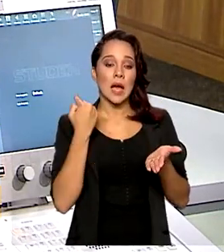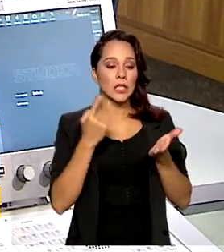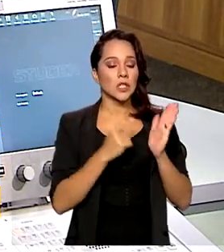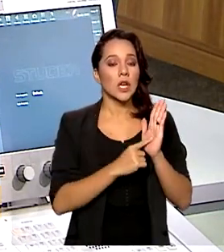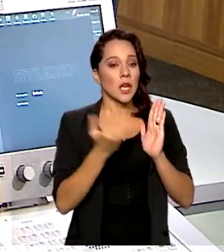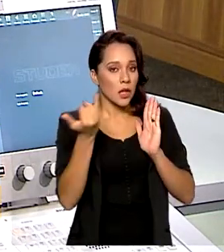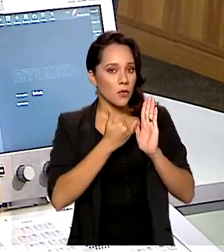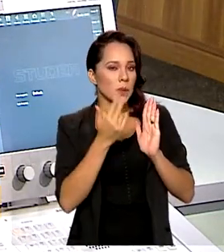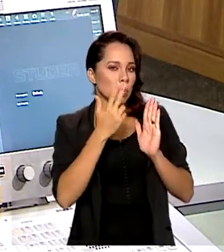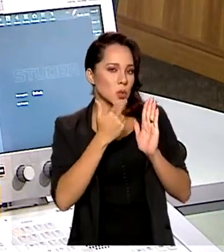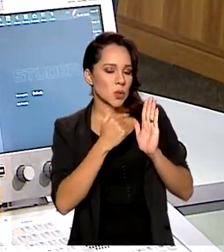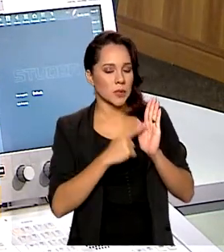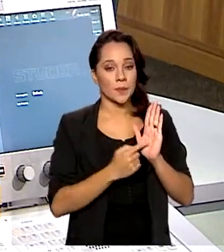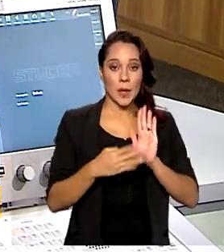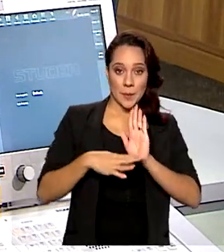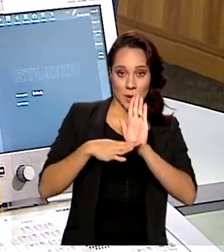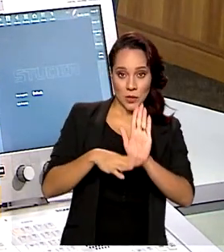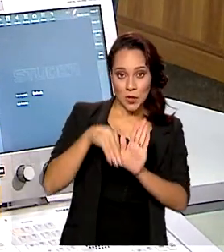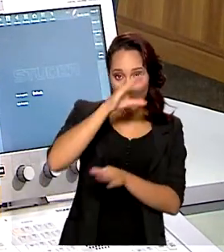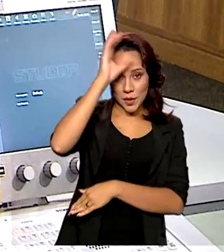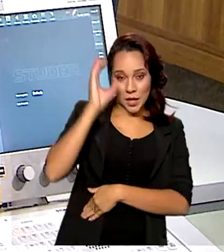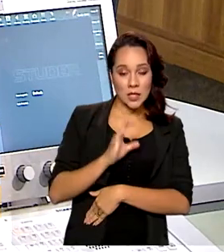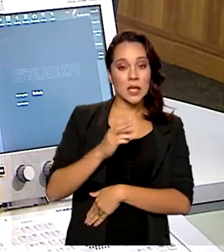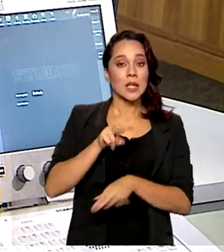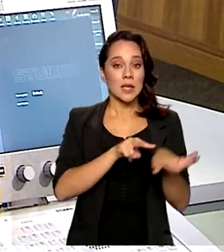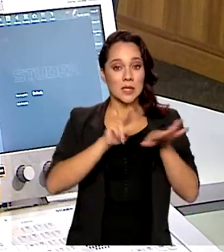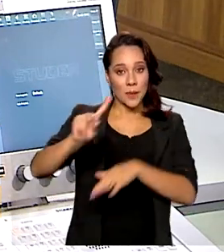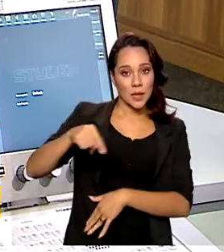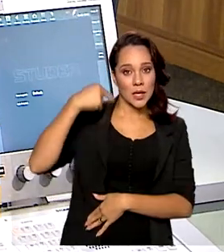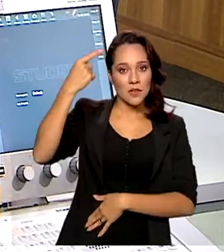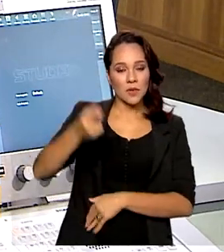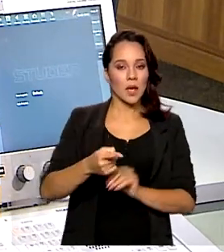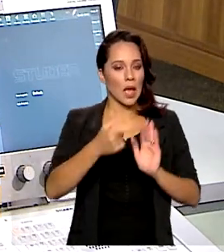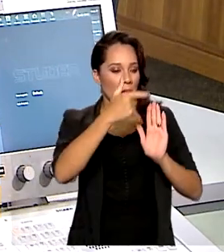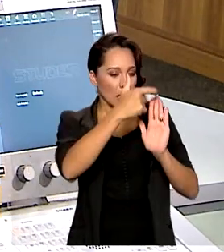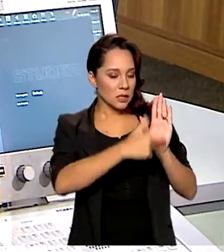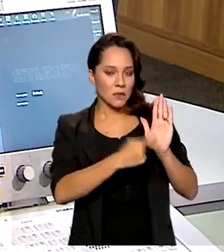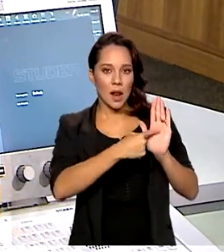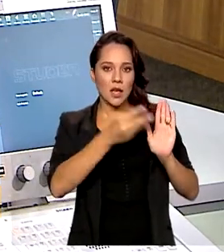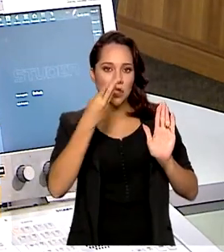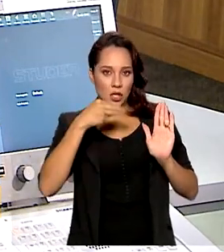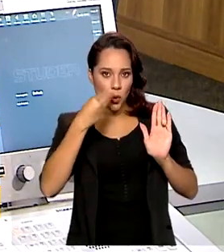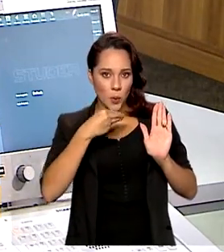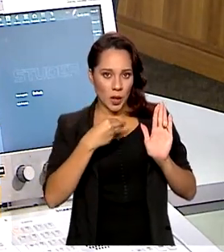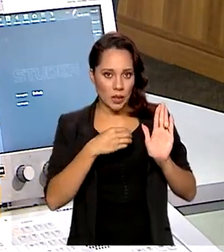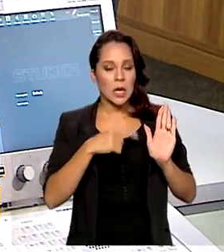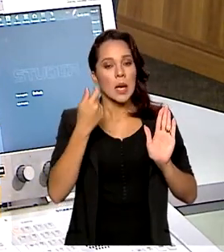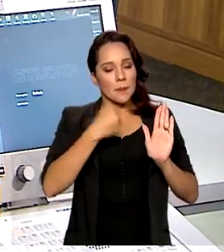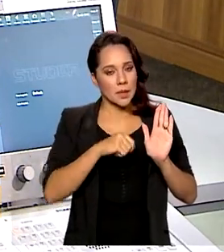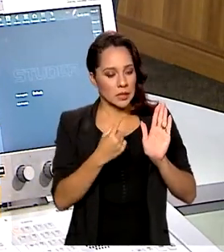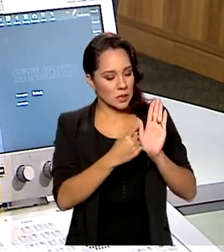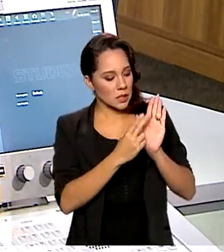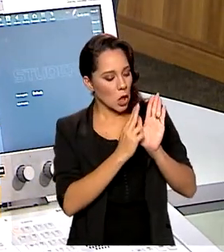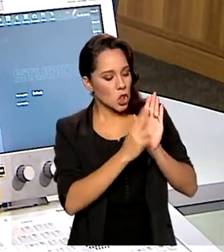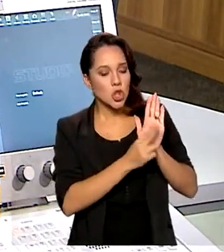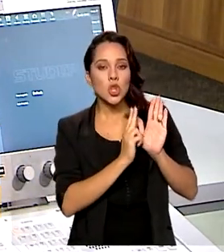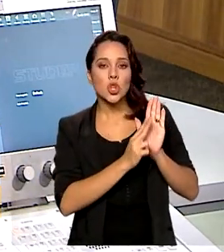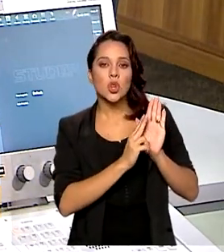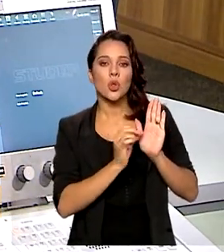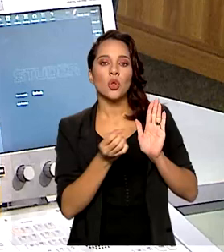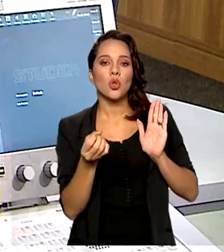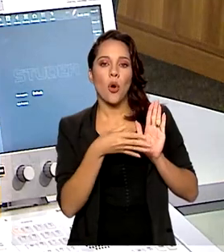informações nutricionais. E para ajudar o consumidor, a partir da semana que vem, as embalagens dos alimentos devem vir com novos